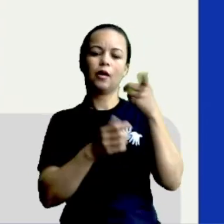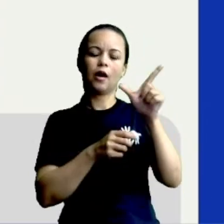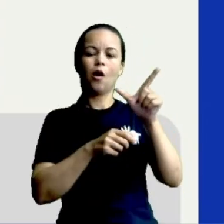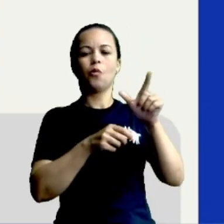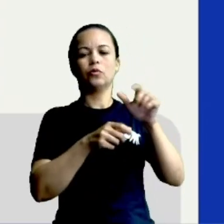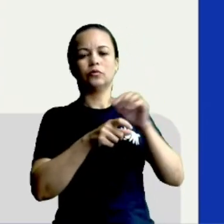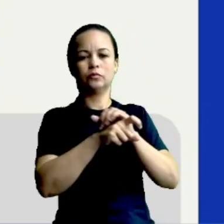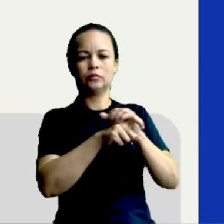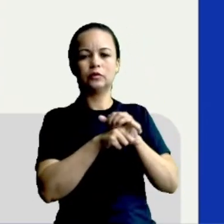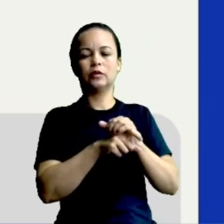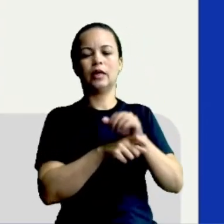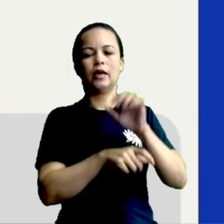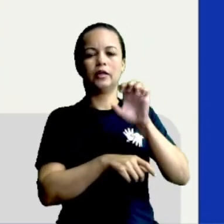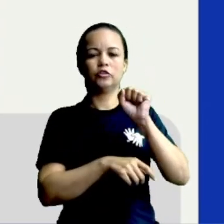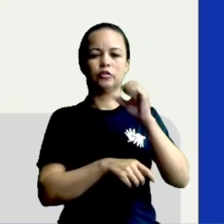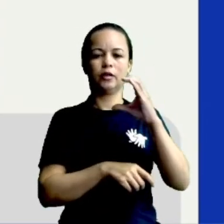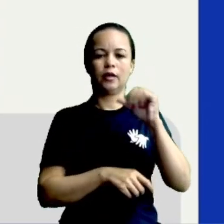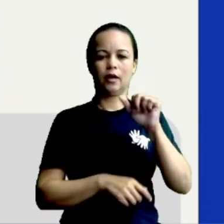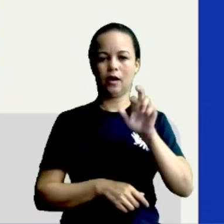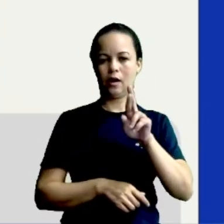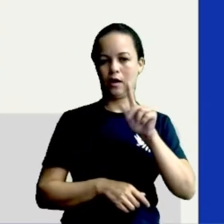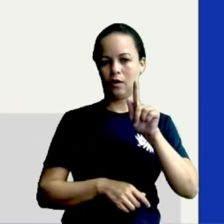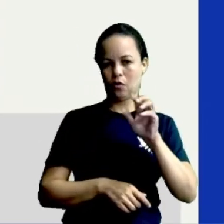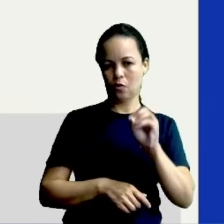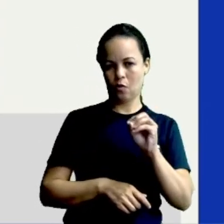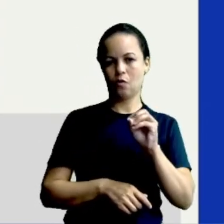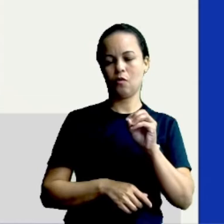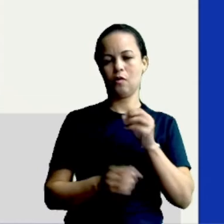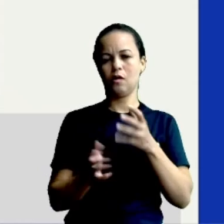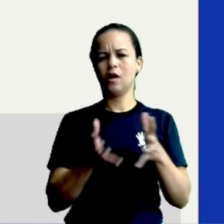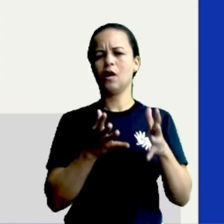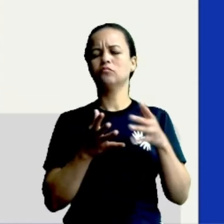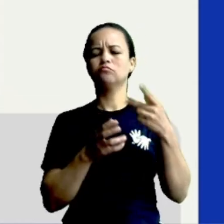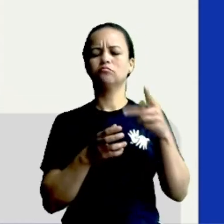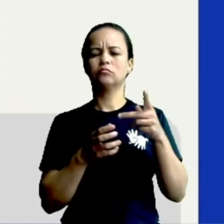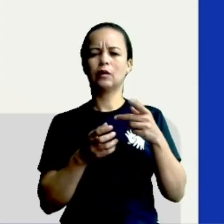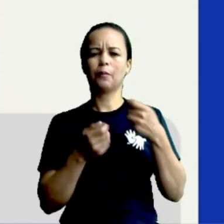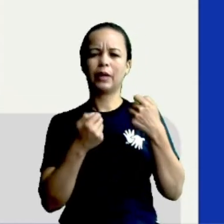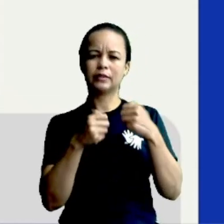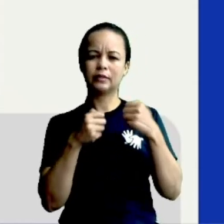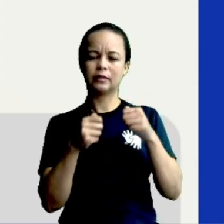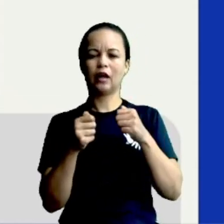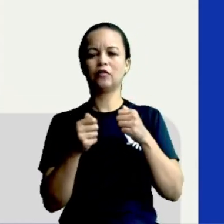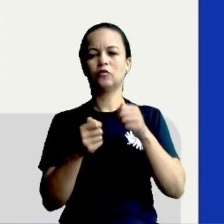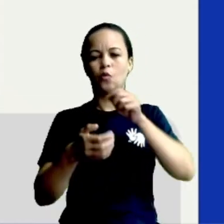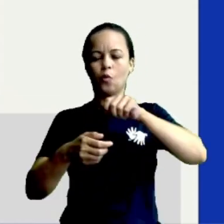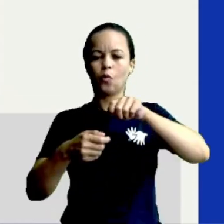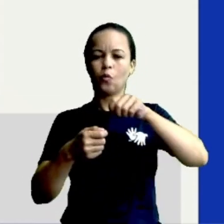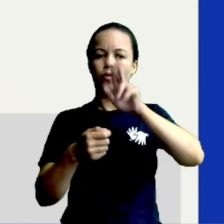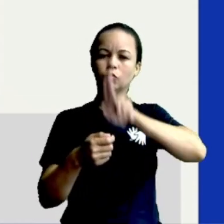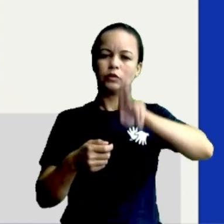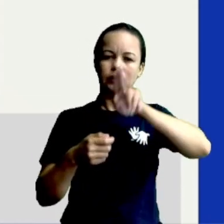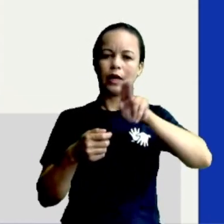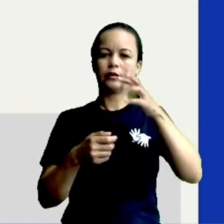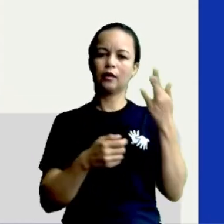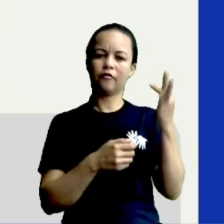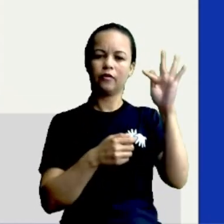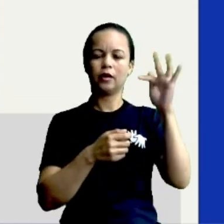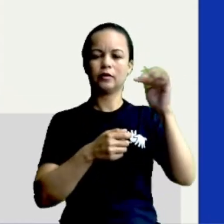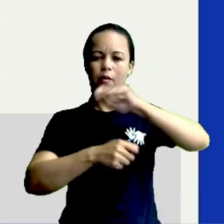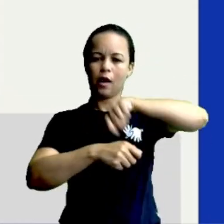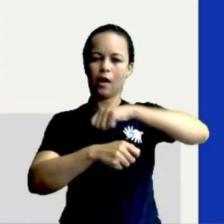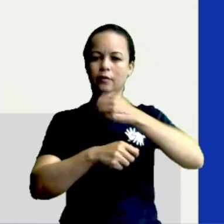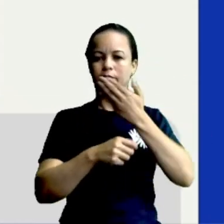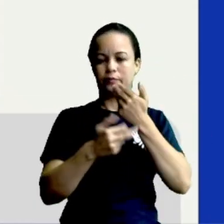do escargot, em que ele é uma grande preciosidade gastronômica francesa. Então